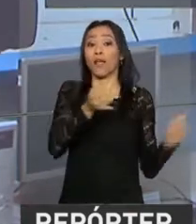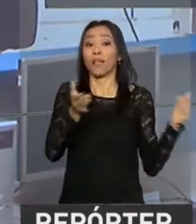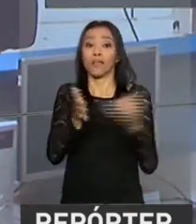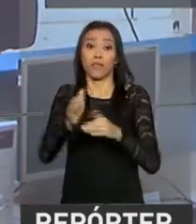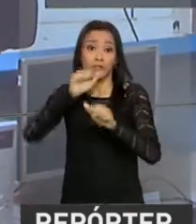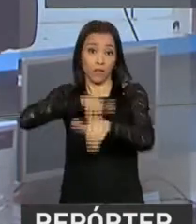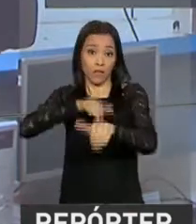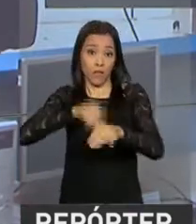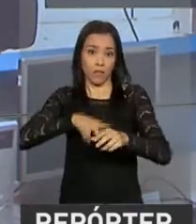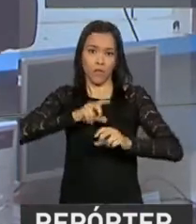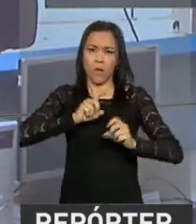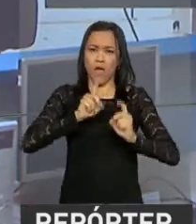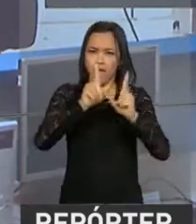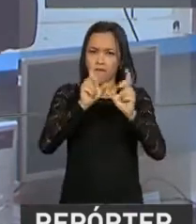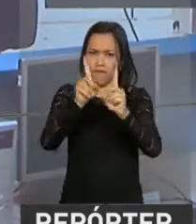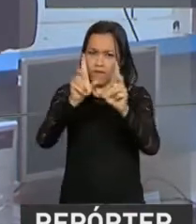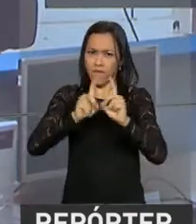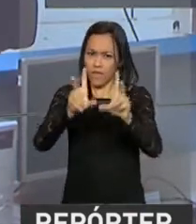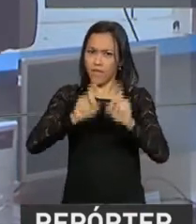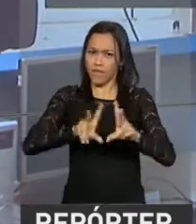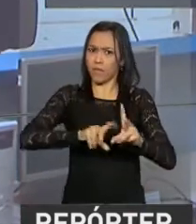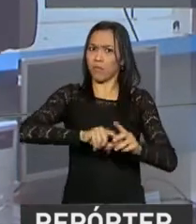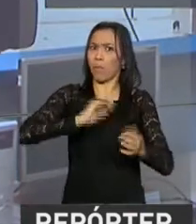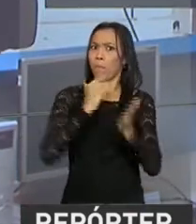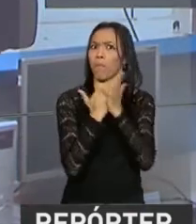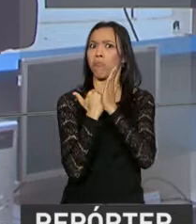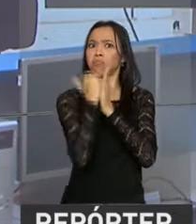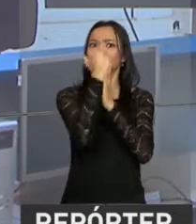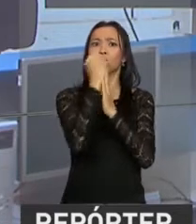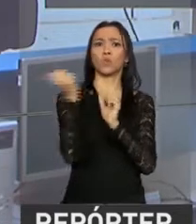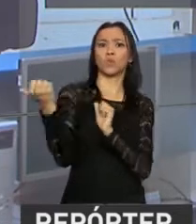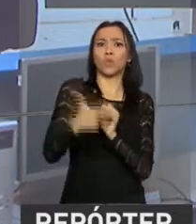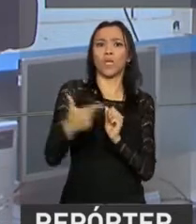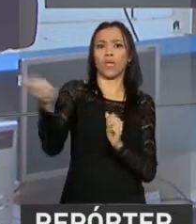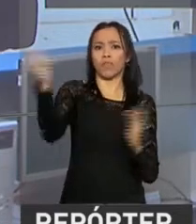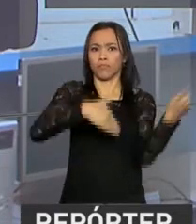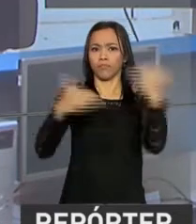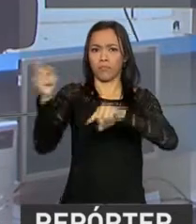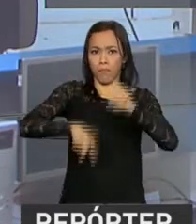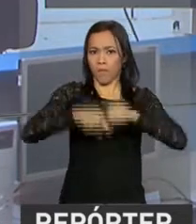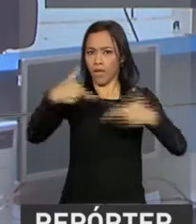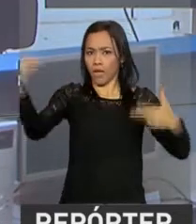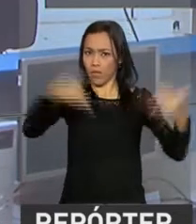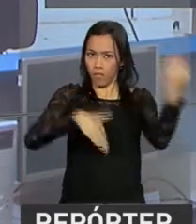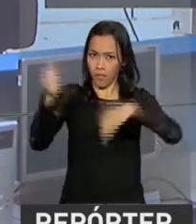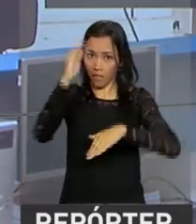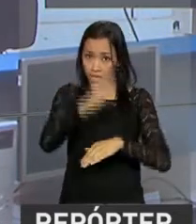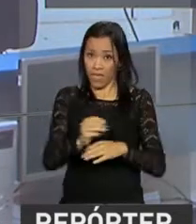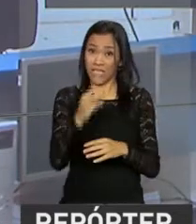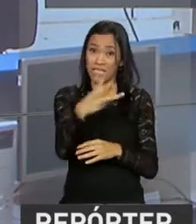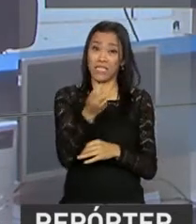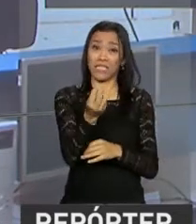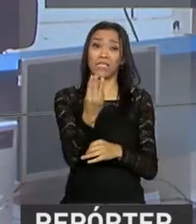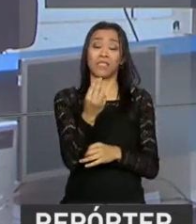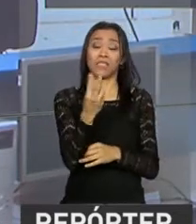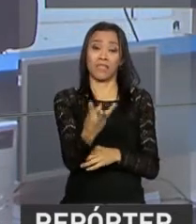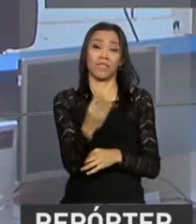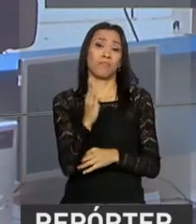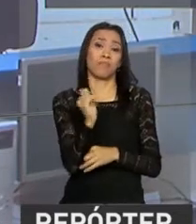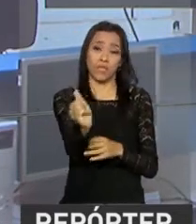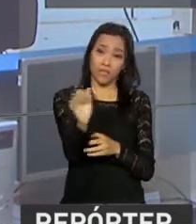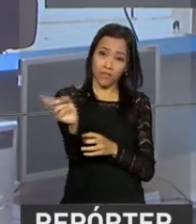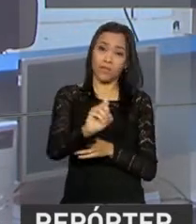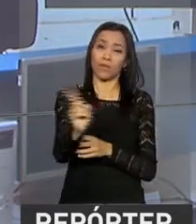exportações brasileiras superaram as importações o superávit ultrapassou us 36 bilhões de dólares melhor resultado para o período